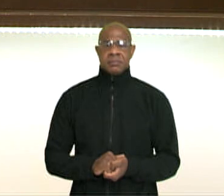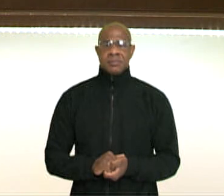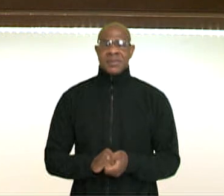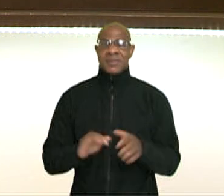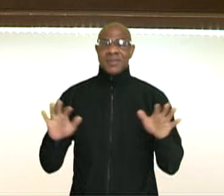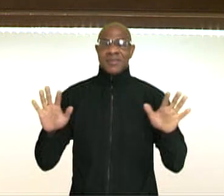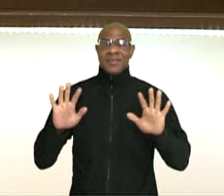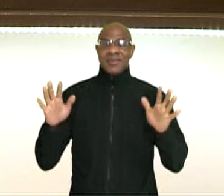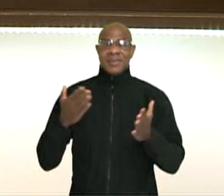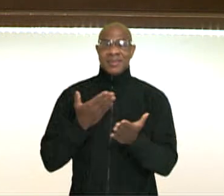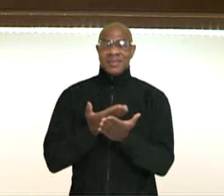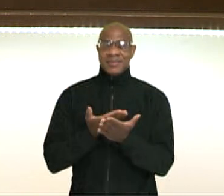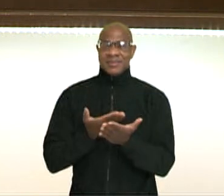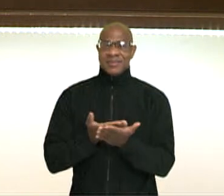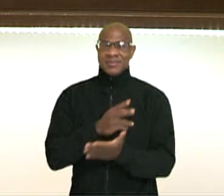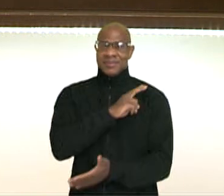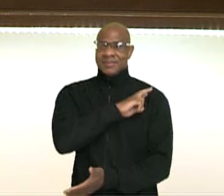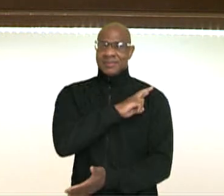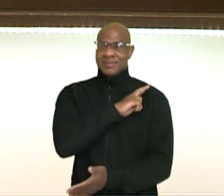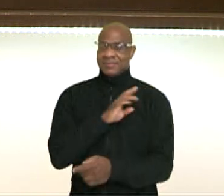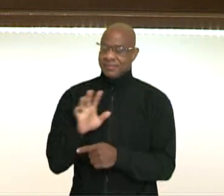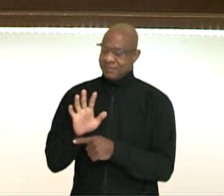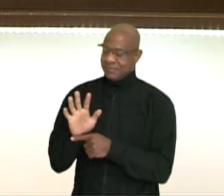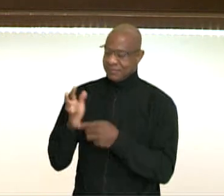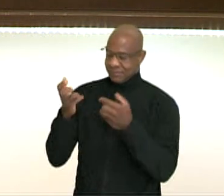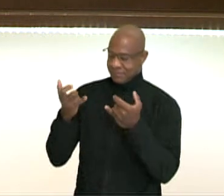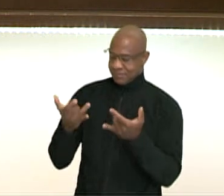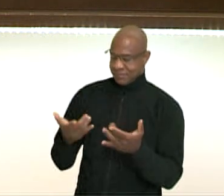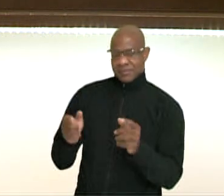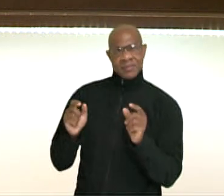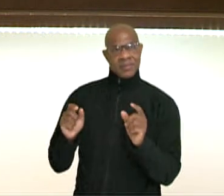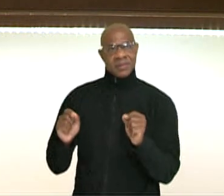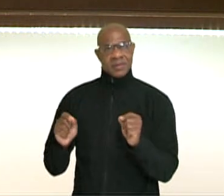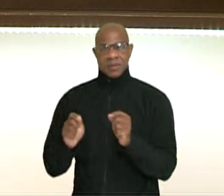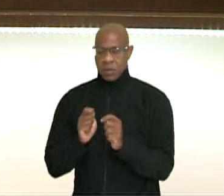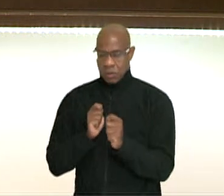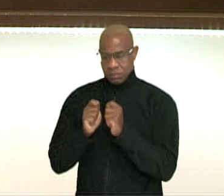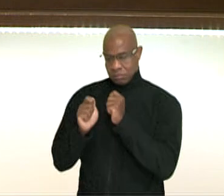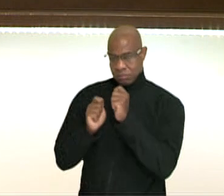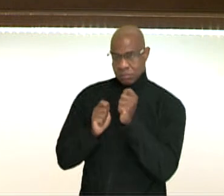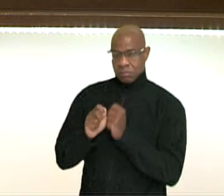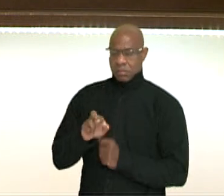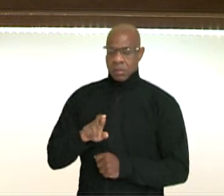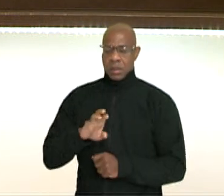Olá, estudantes da segunda série! Nesse vídeo, vamos falar sobre reportagem.